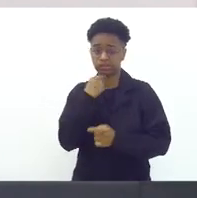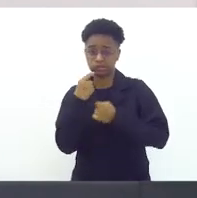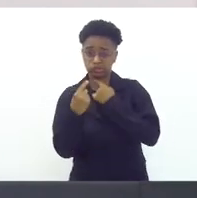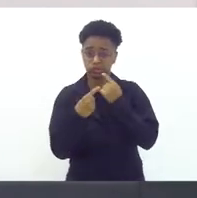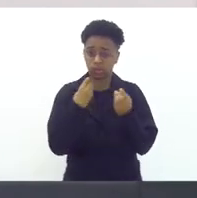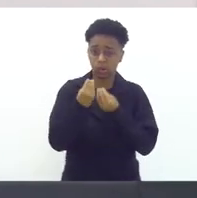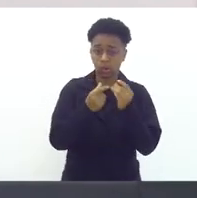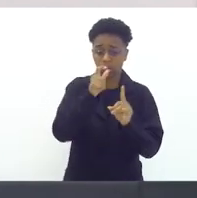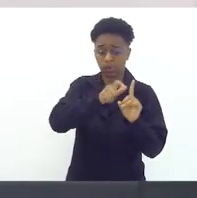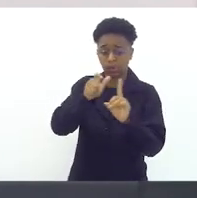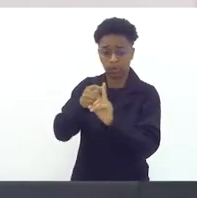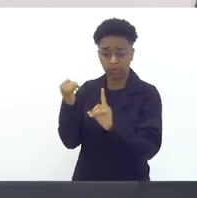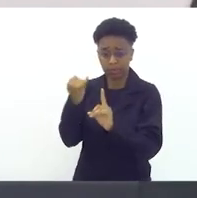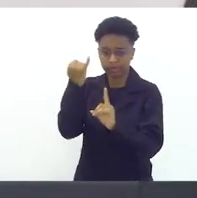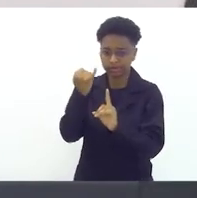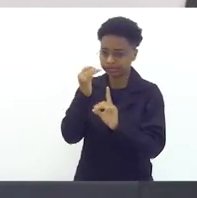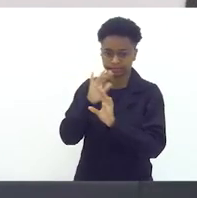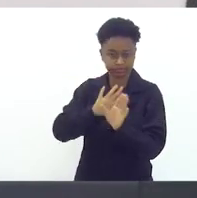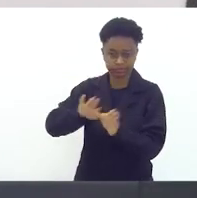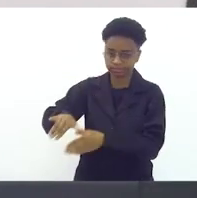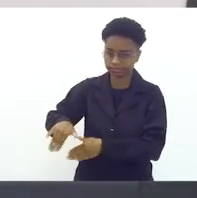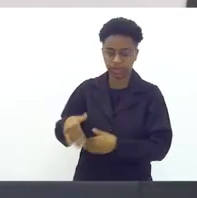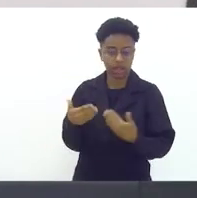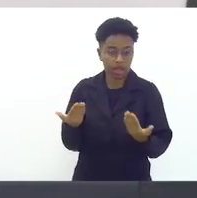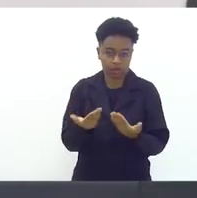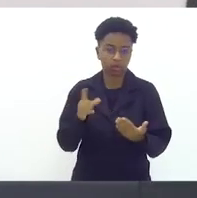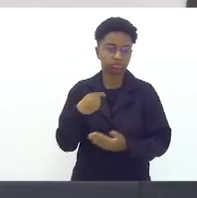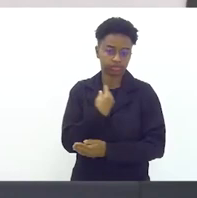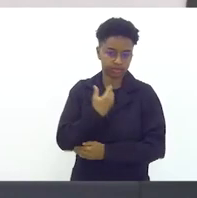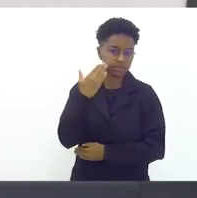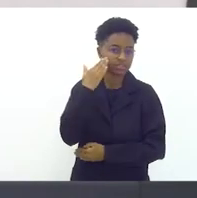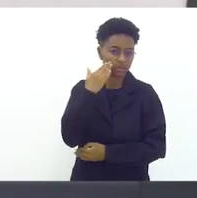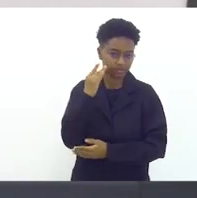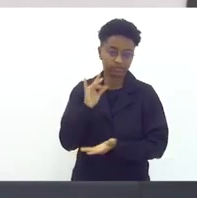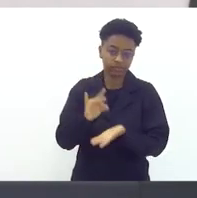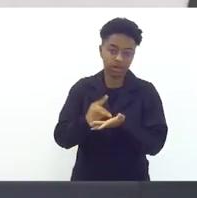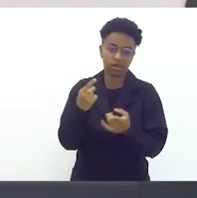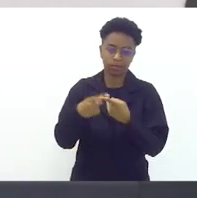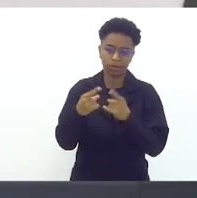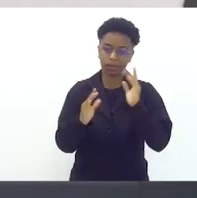servidores, deixamos de ter, né, diante do que representou